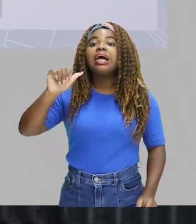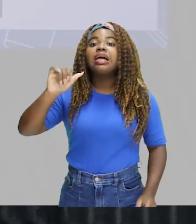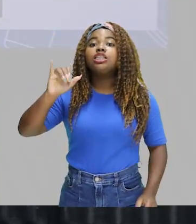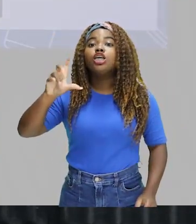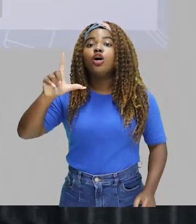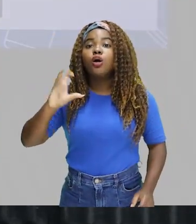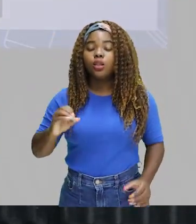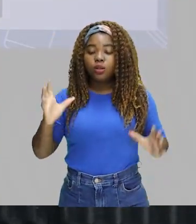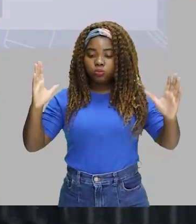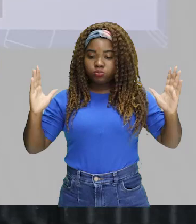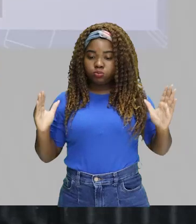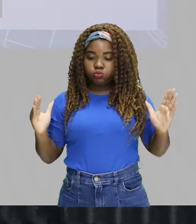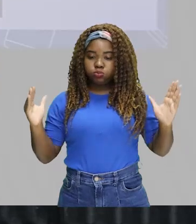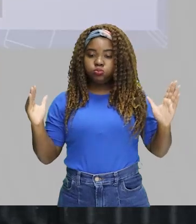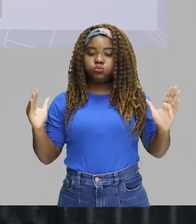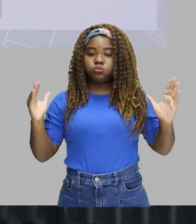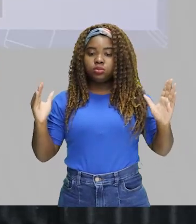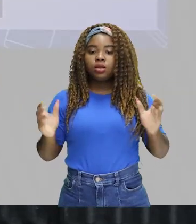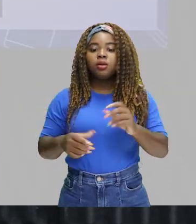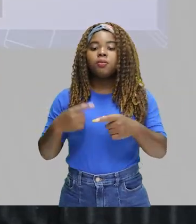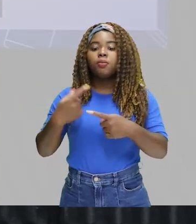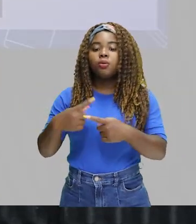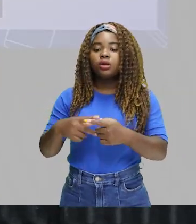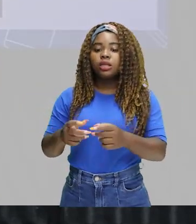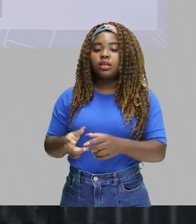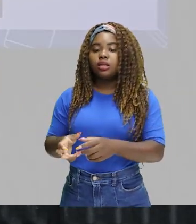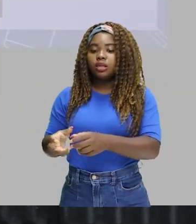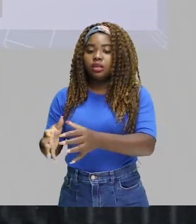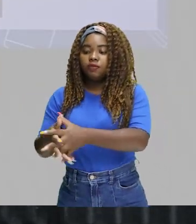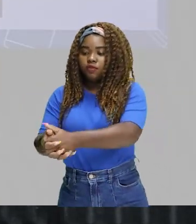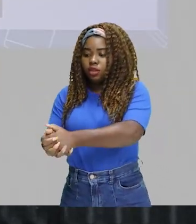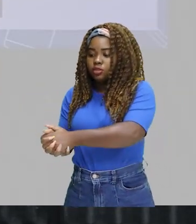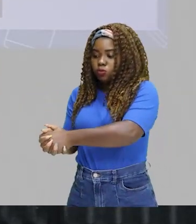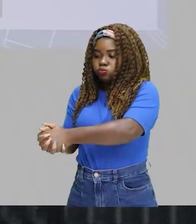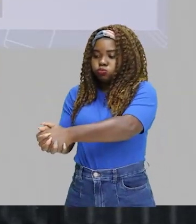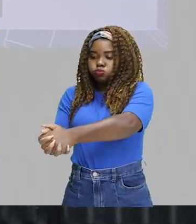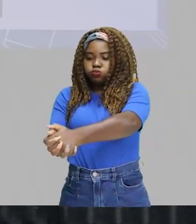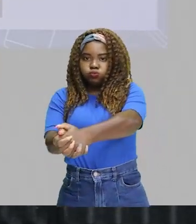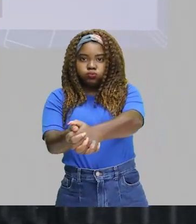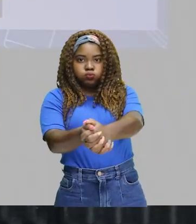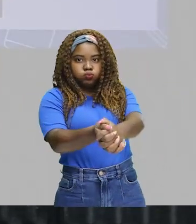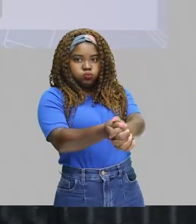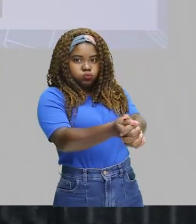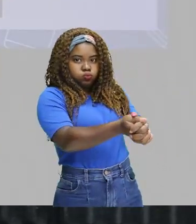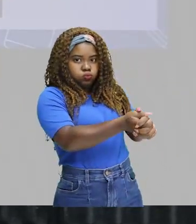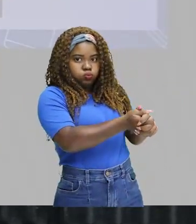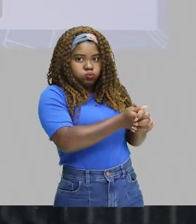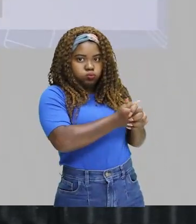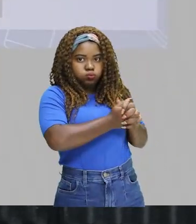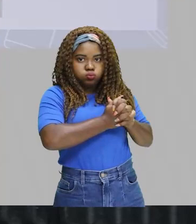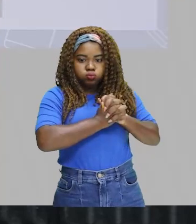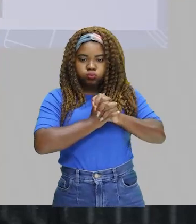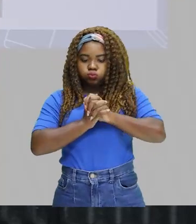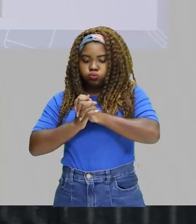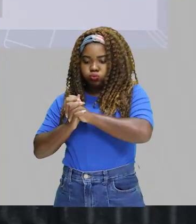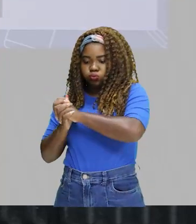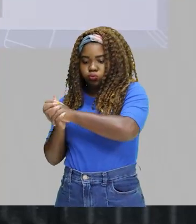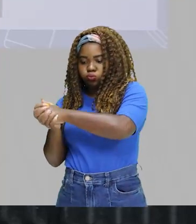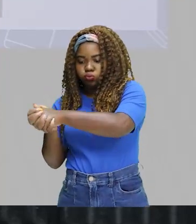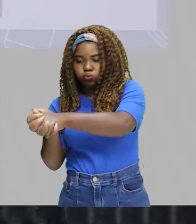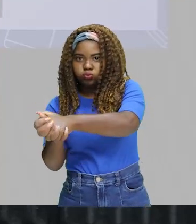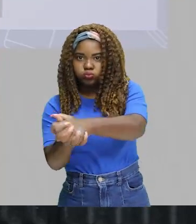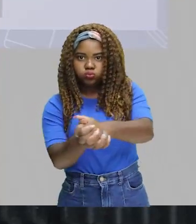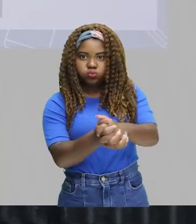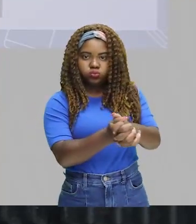realiza alguns giros, de repente ele perca ali a noção de onde ele está e realiza um arremesso errado, que não seja dentro daquela área de